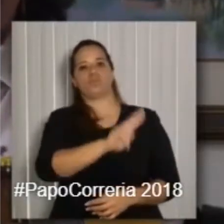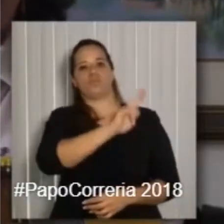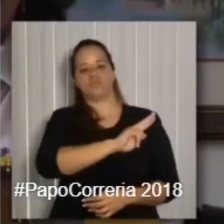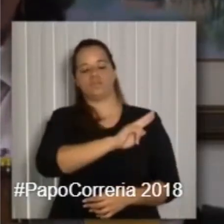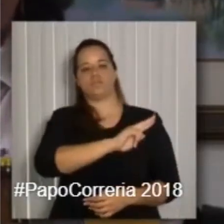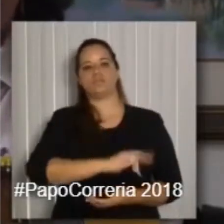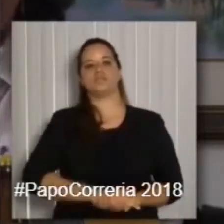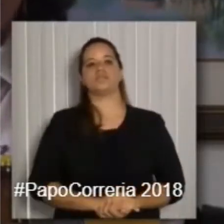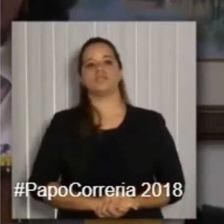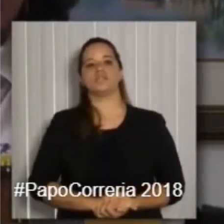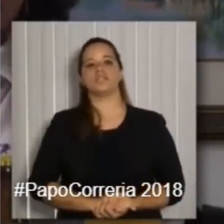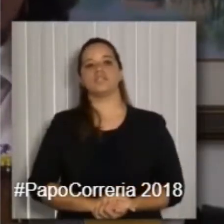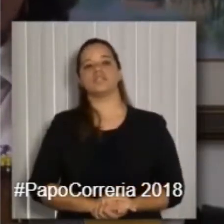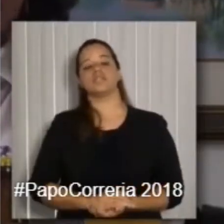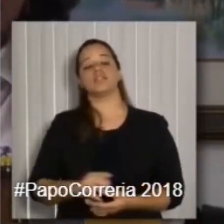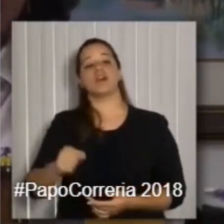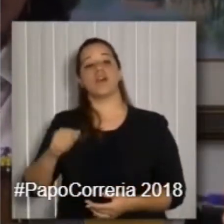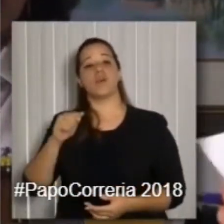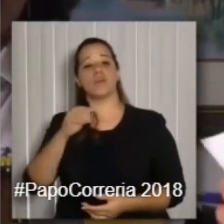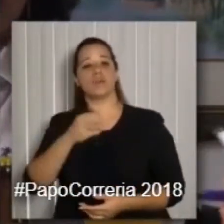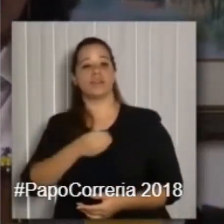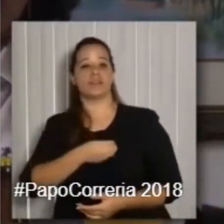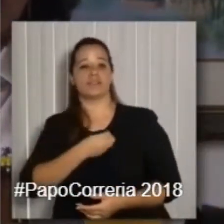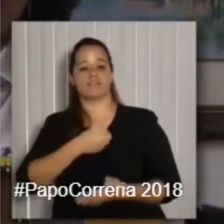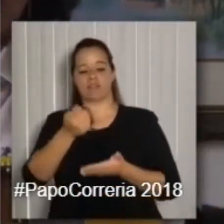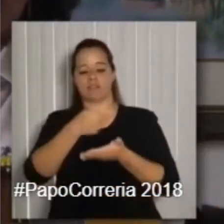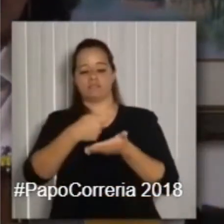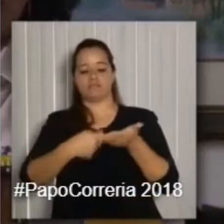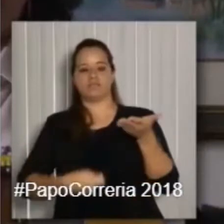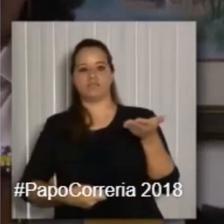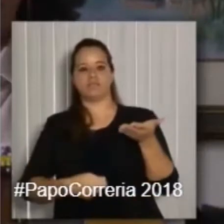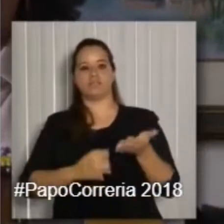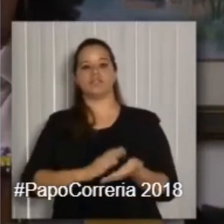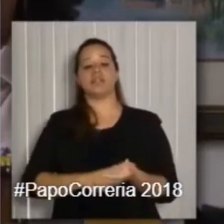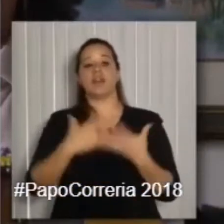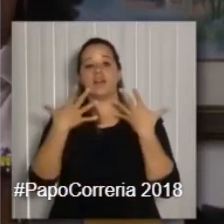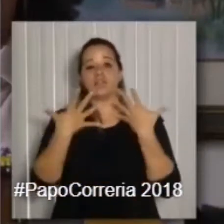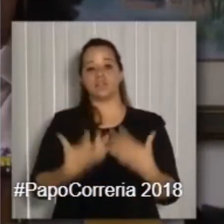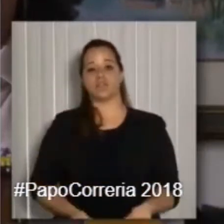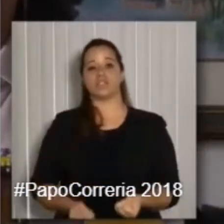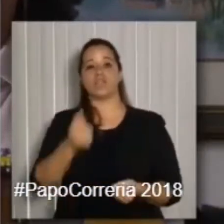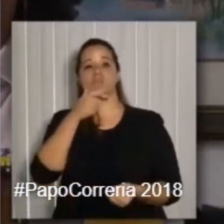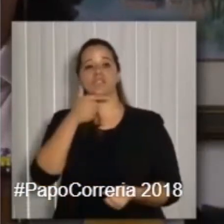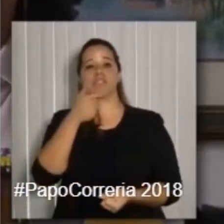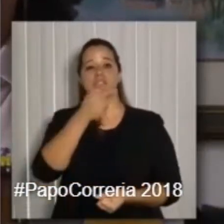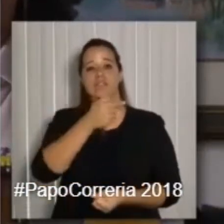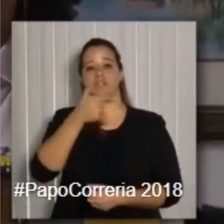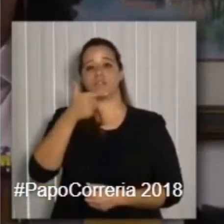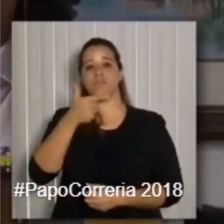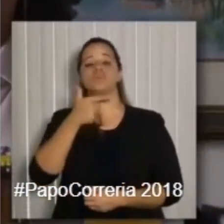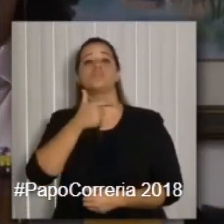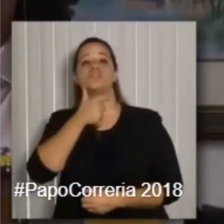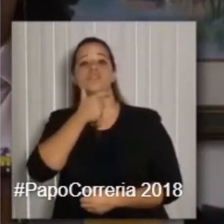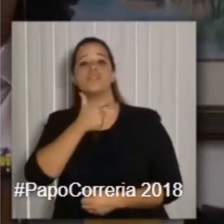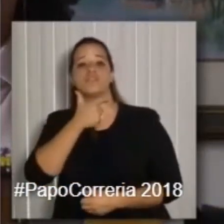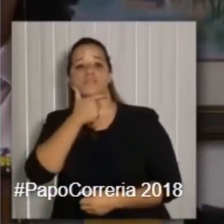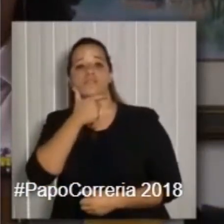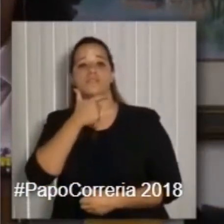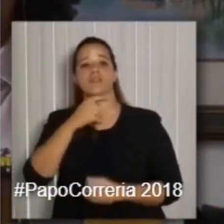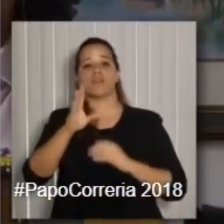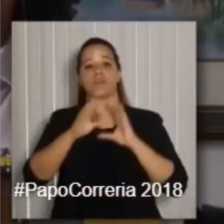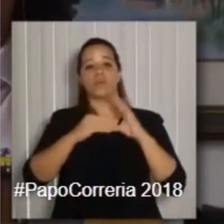universitário. E aqui, então, nós vamos assinar, autorizando, portanto, são 72 vagas para